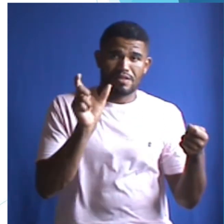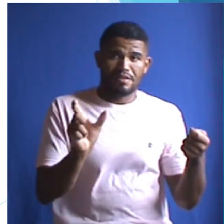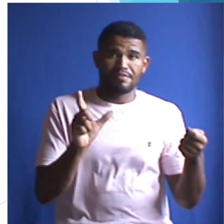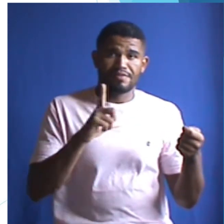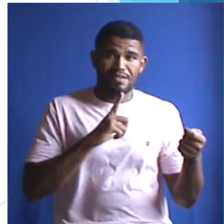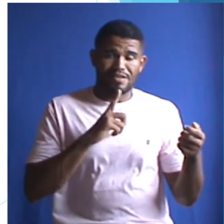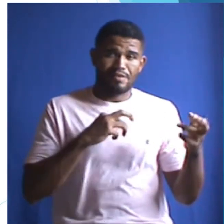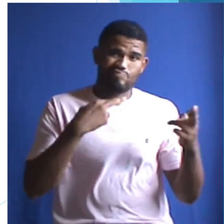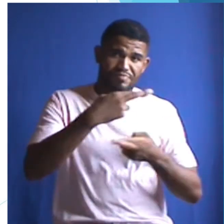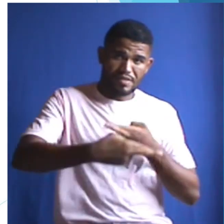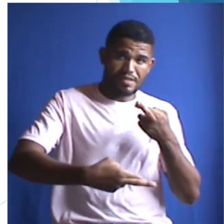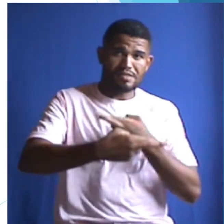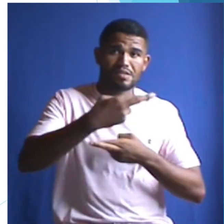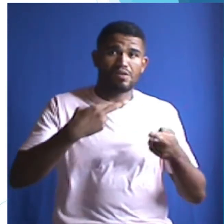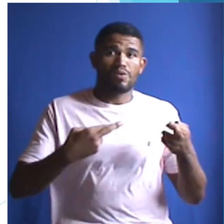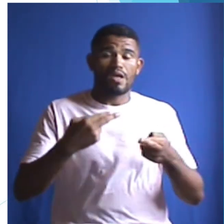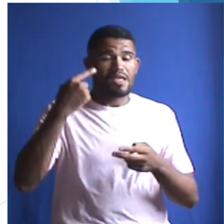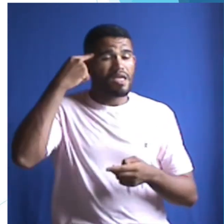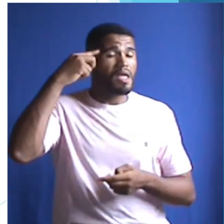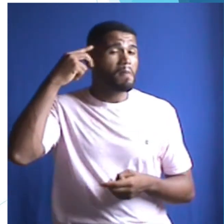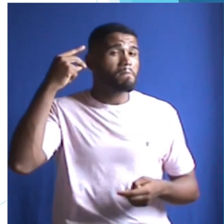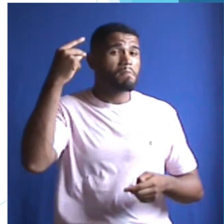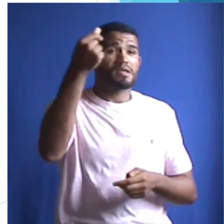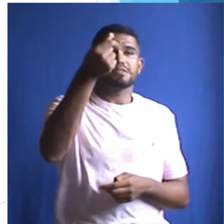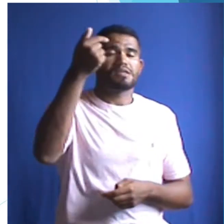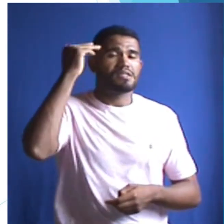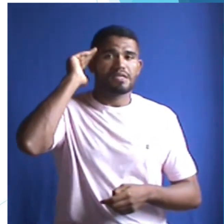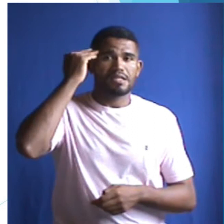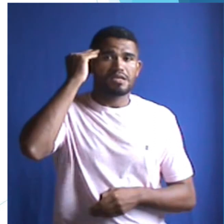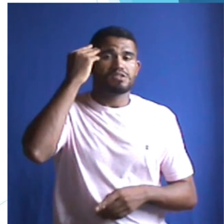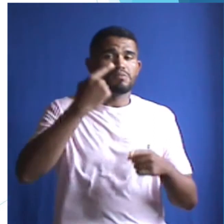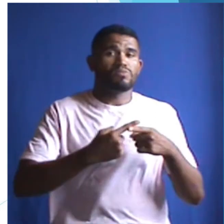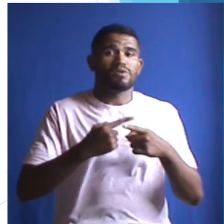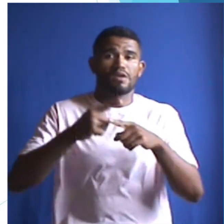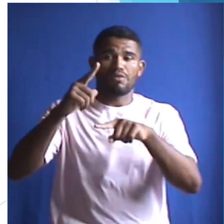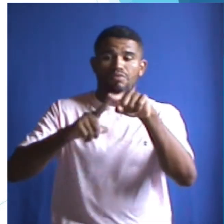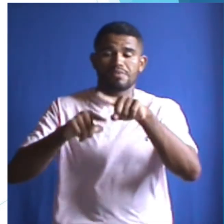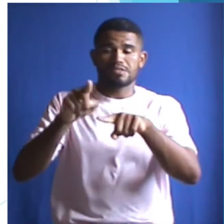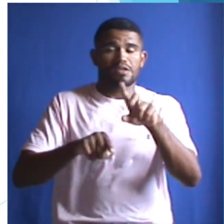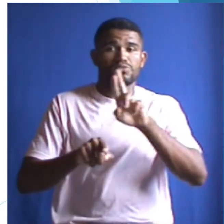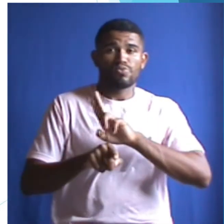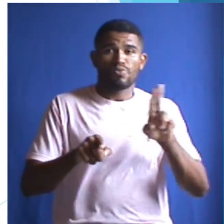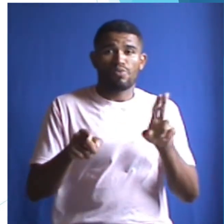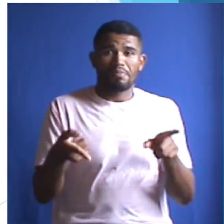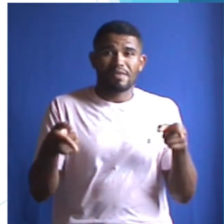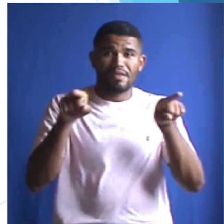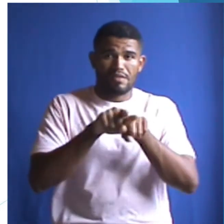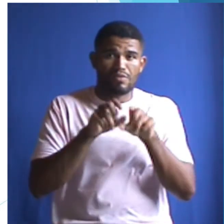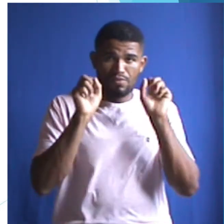palavra e essa relação é imediata ao objeto que foi